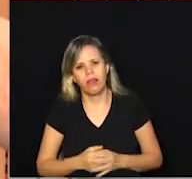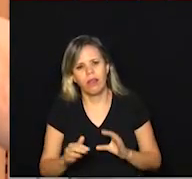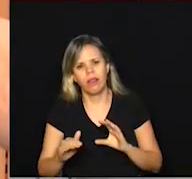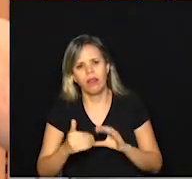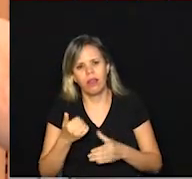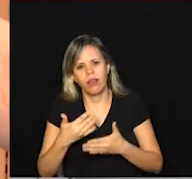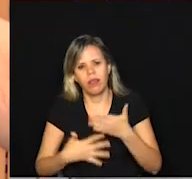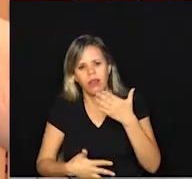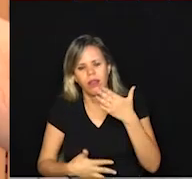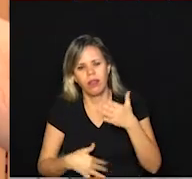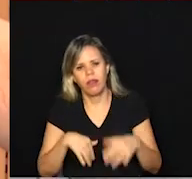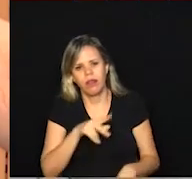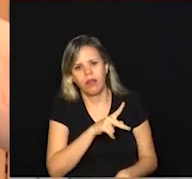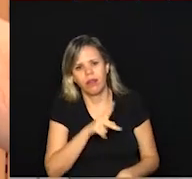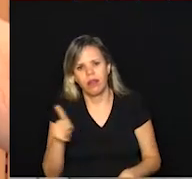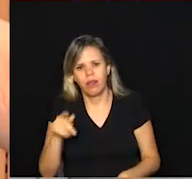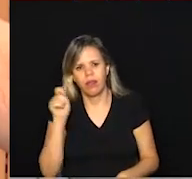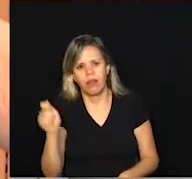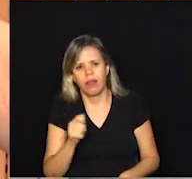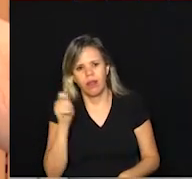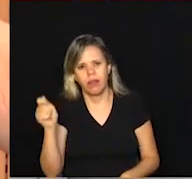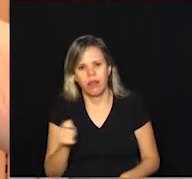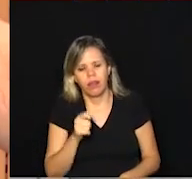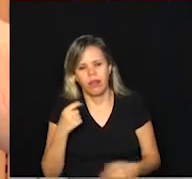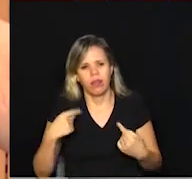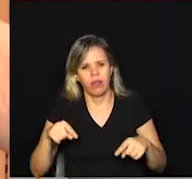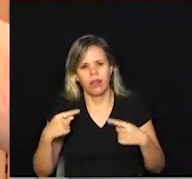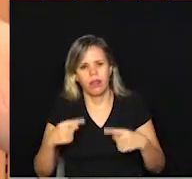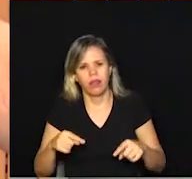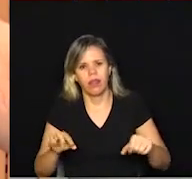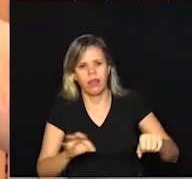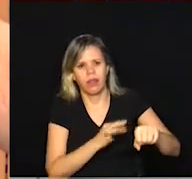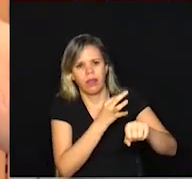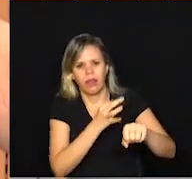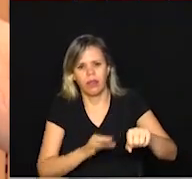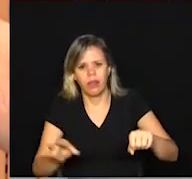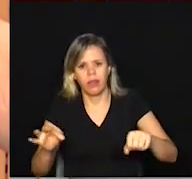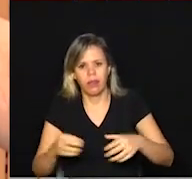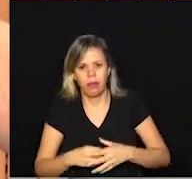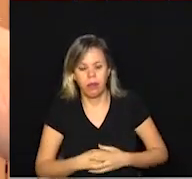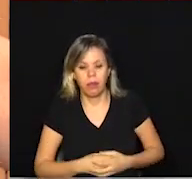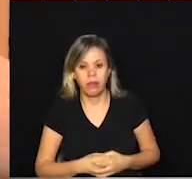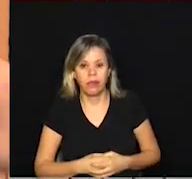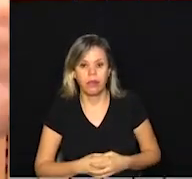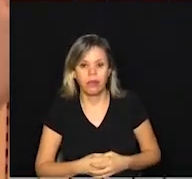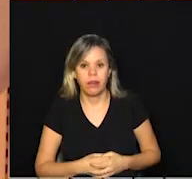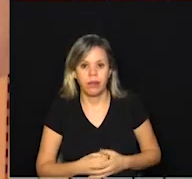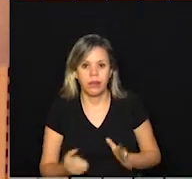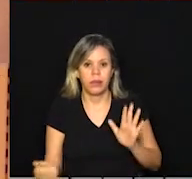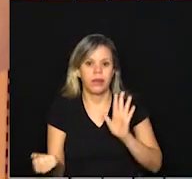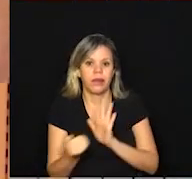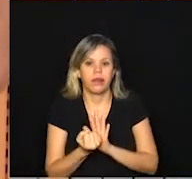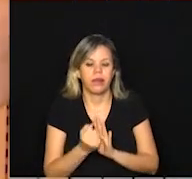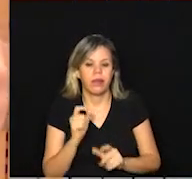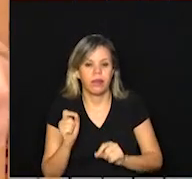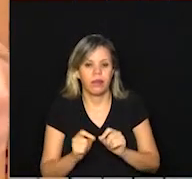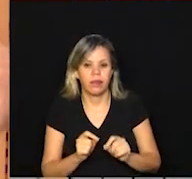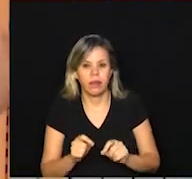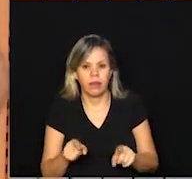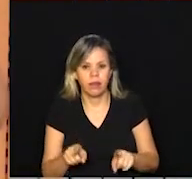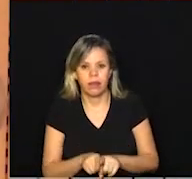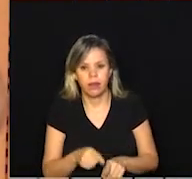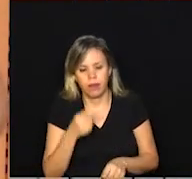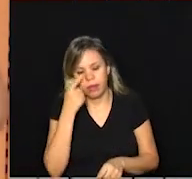mensagem do presidente da associação dos músicos da Orquestra Sinfônica é registra Que